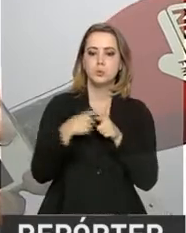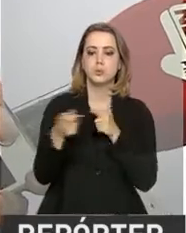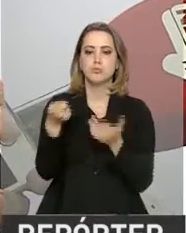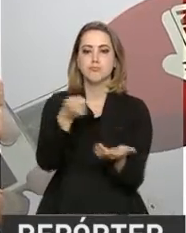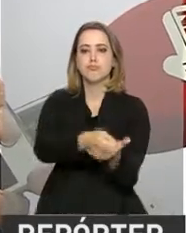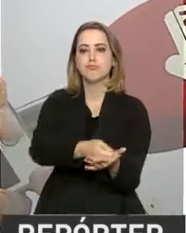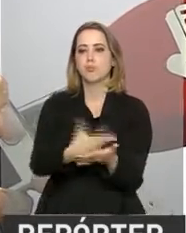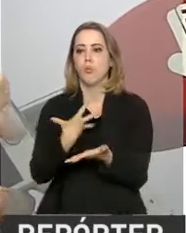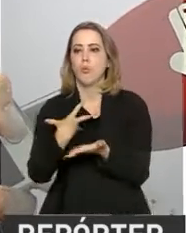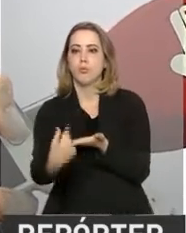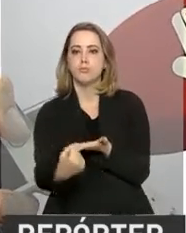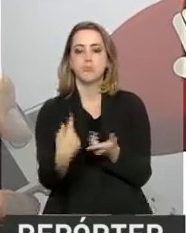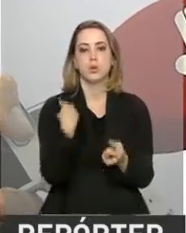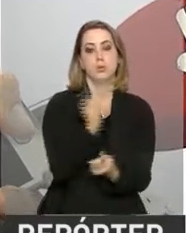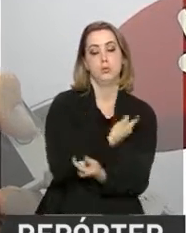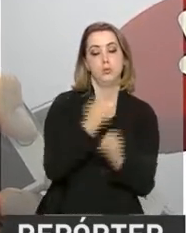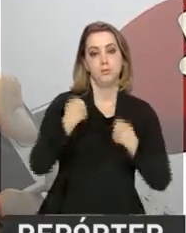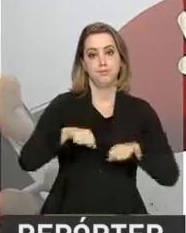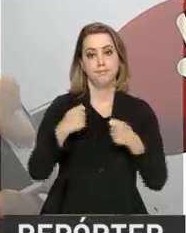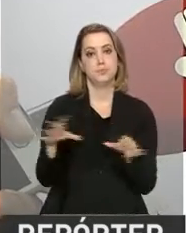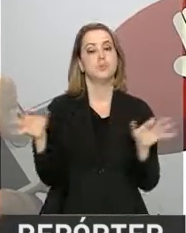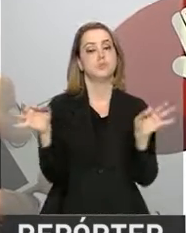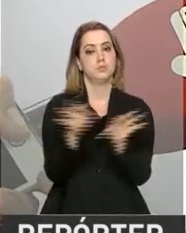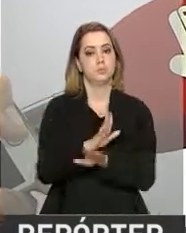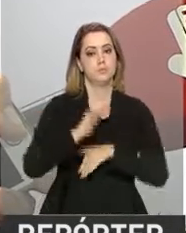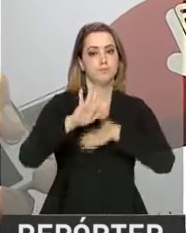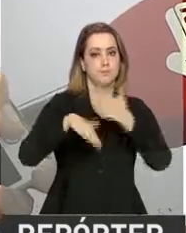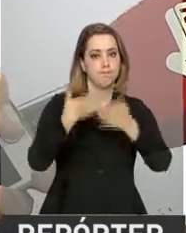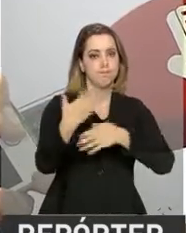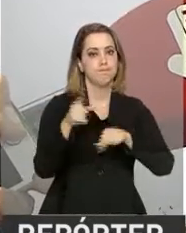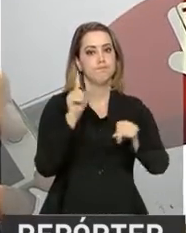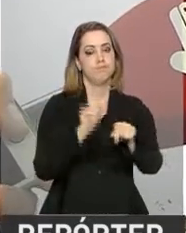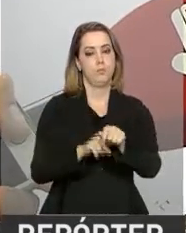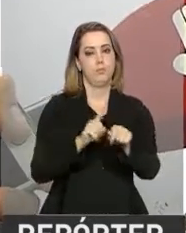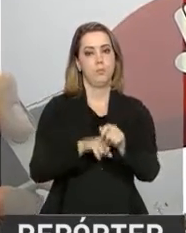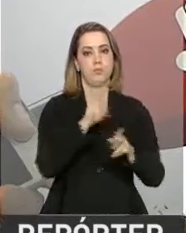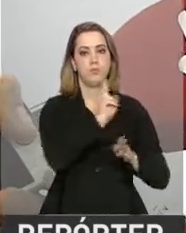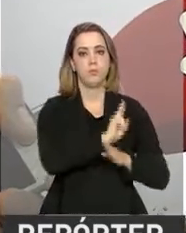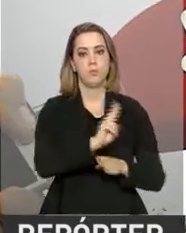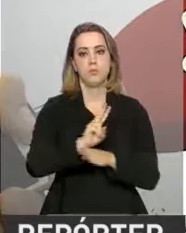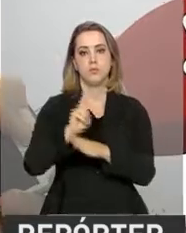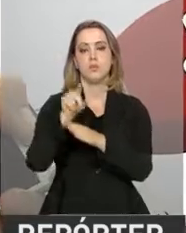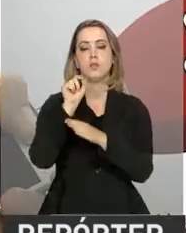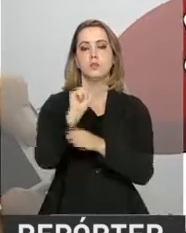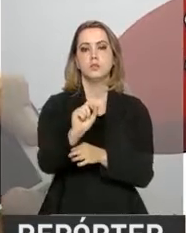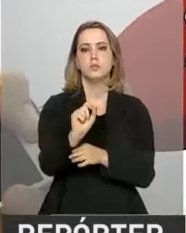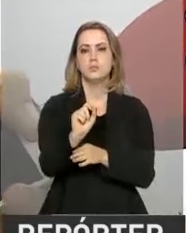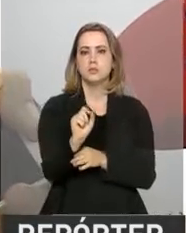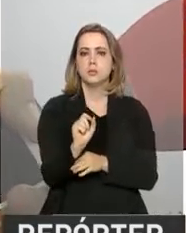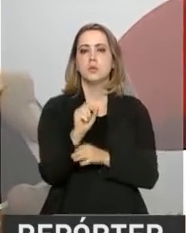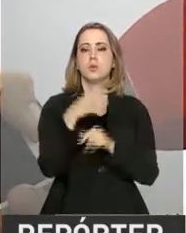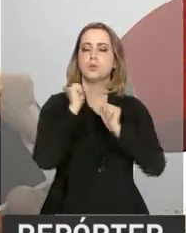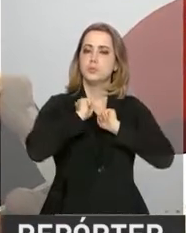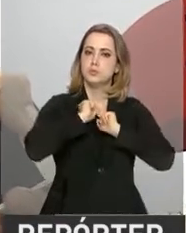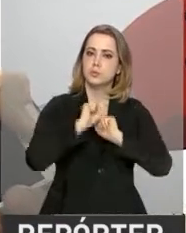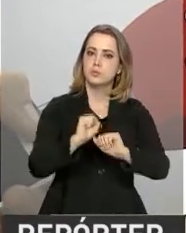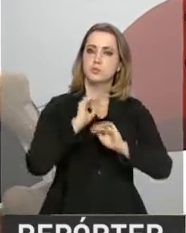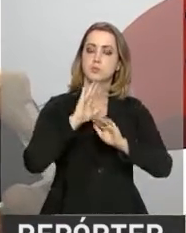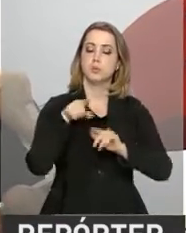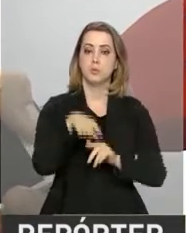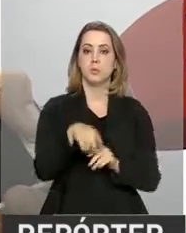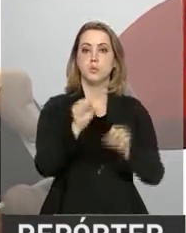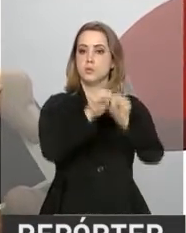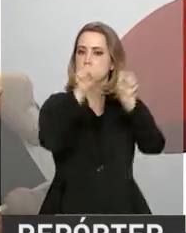do sistema que nós precisamos solver ao longo do tempo, justamente para defender, né, que a capacidade que esse